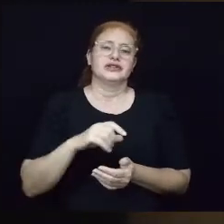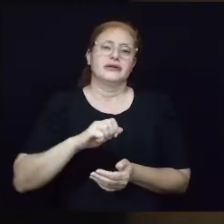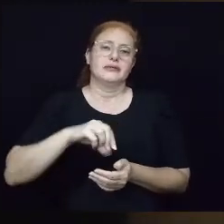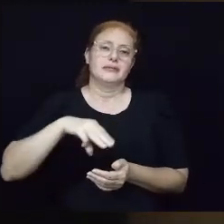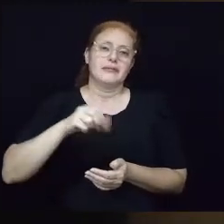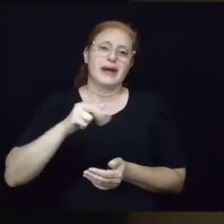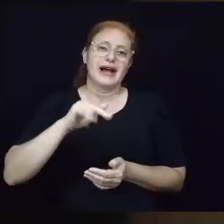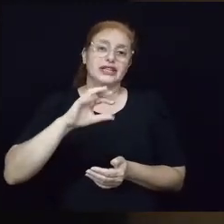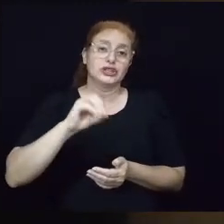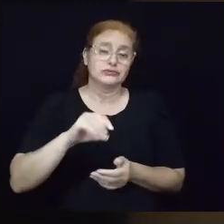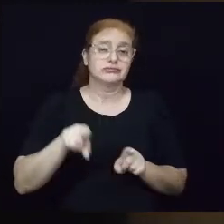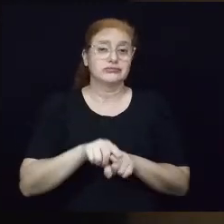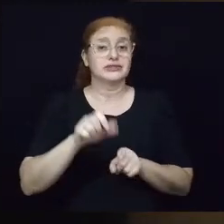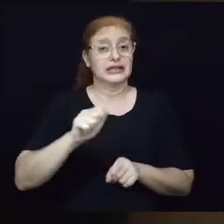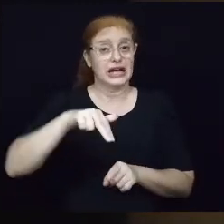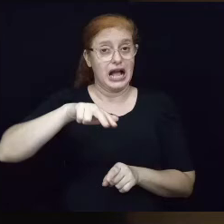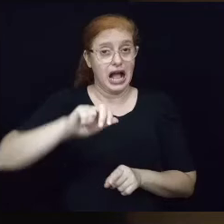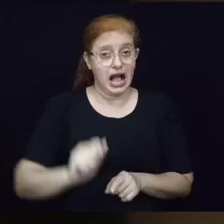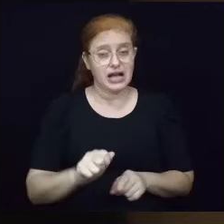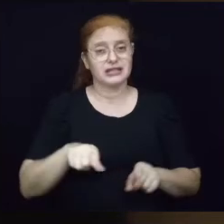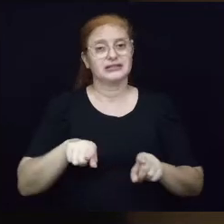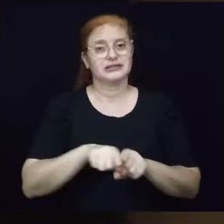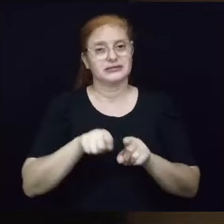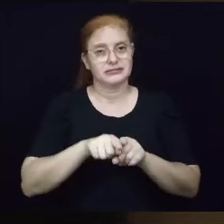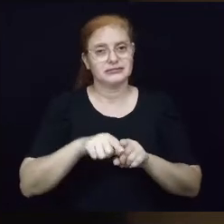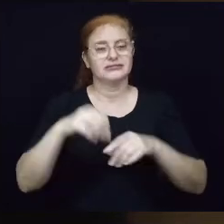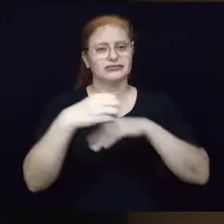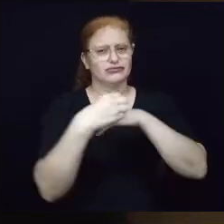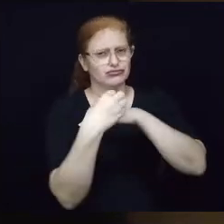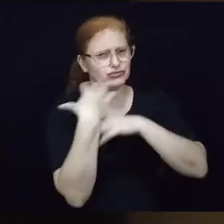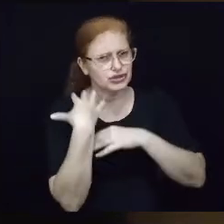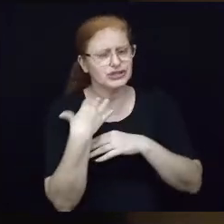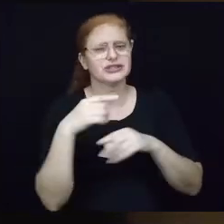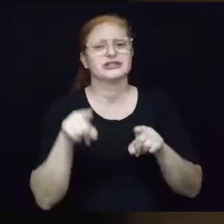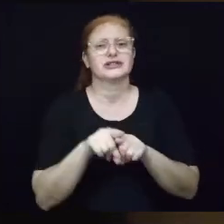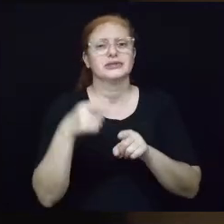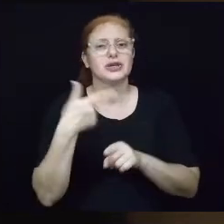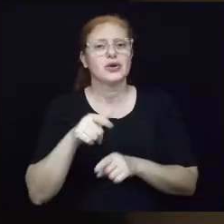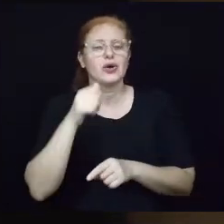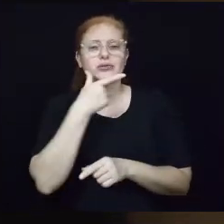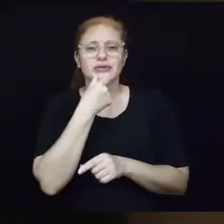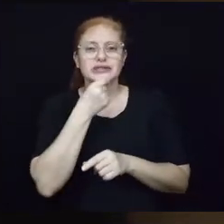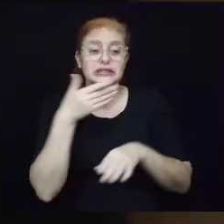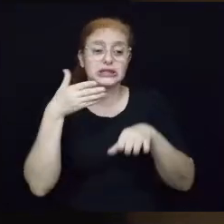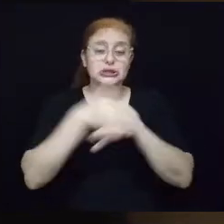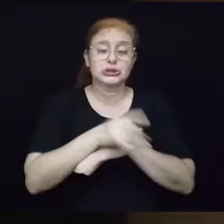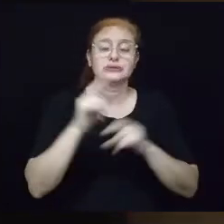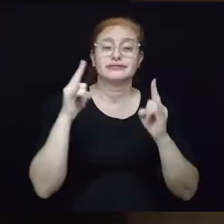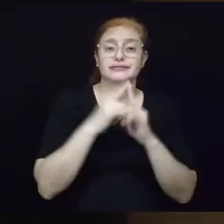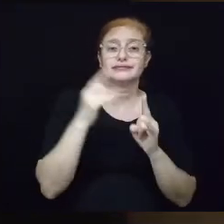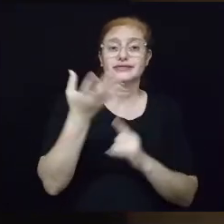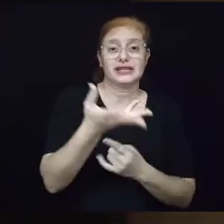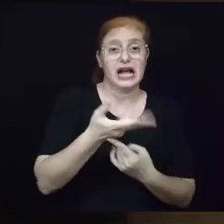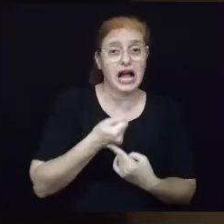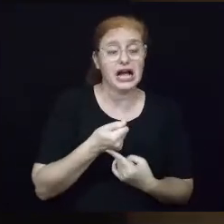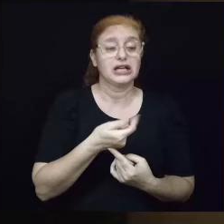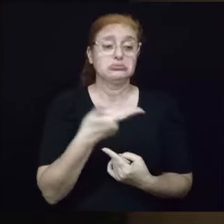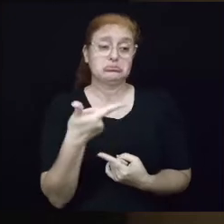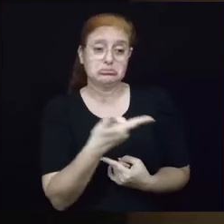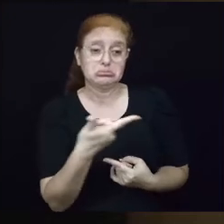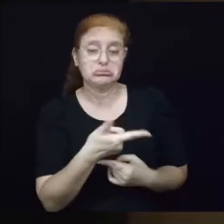Mário e de Ana, e o outro menino que era lá recente entrado no Instituto de Artes. Então,